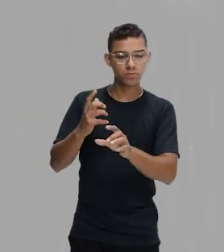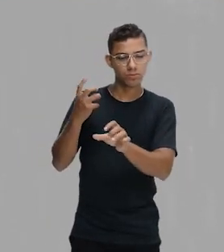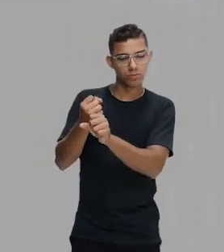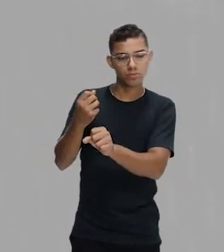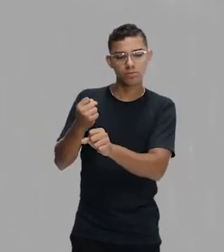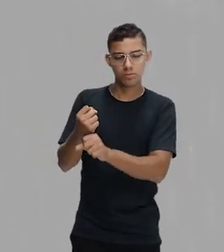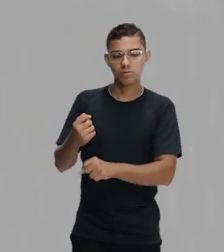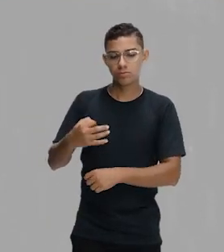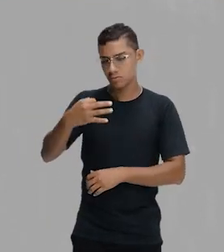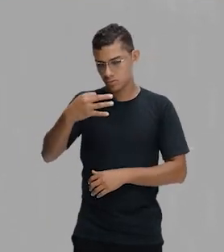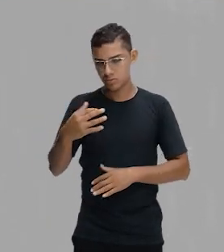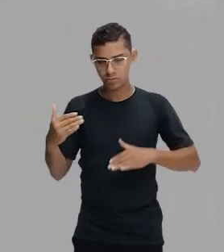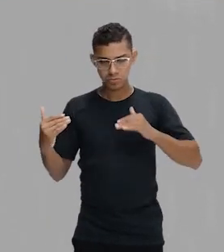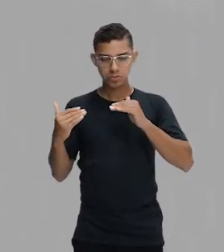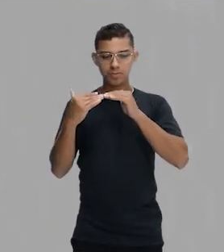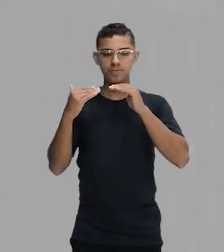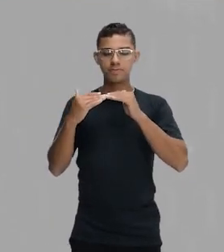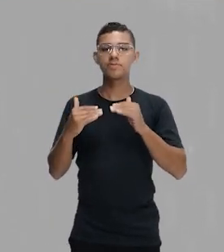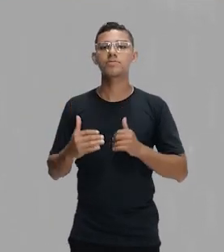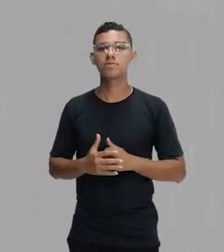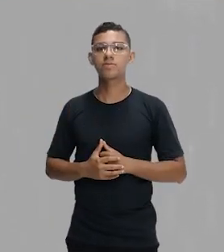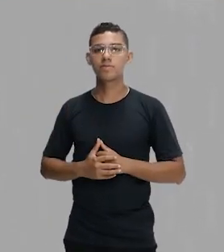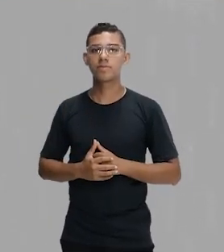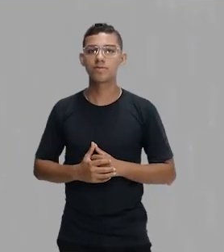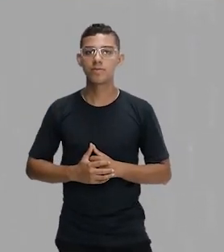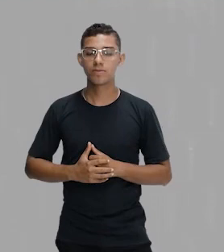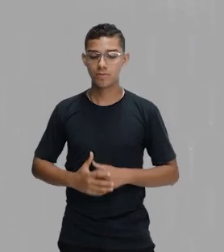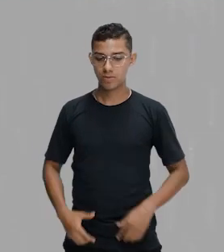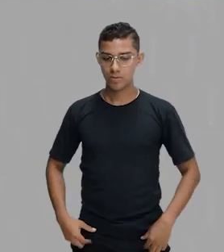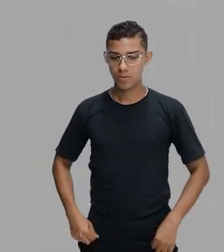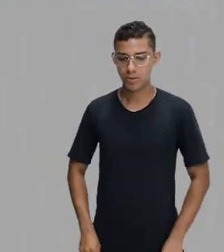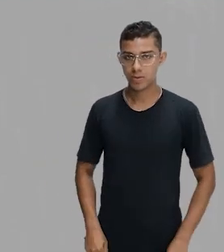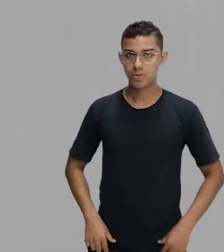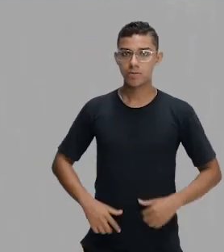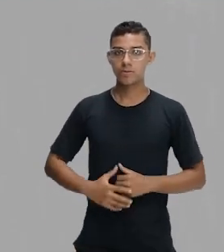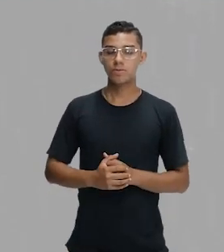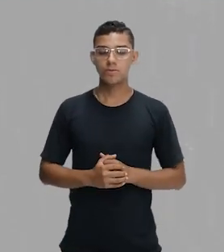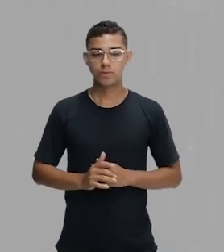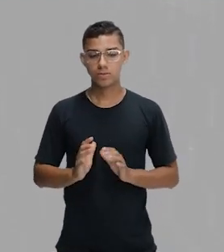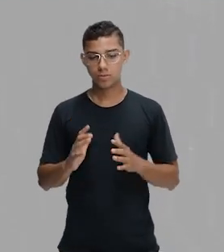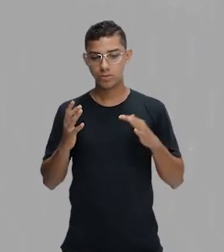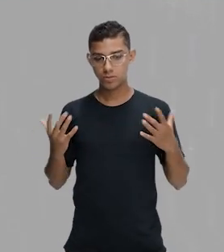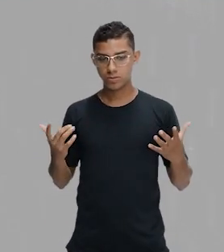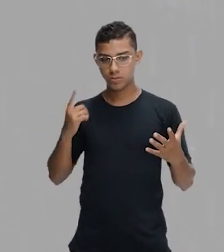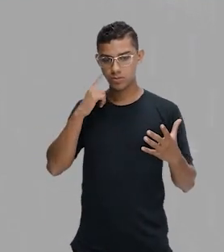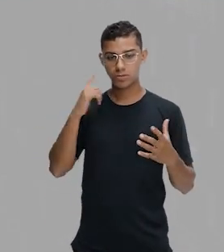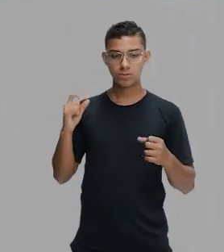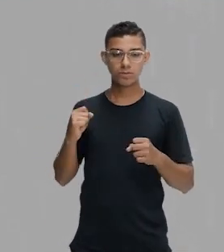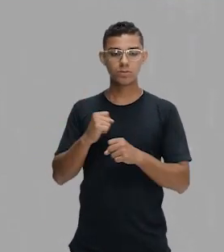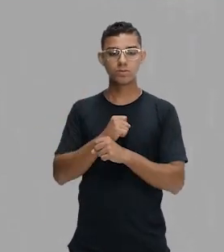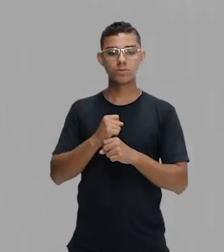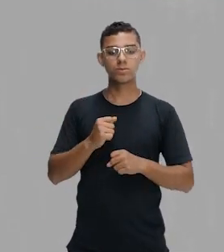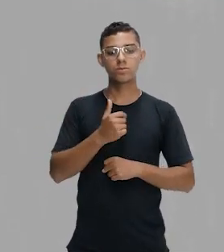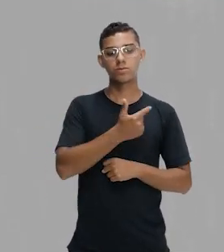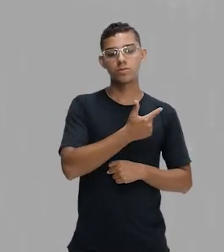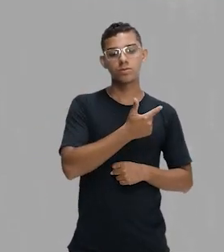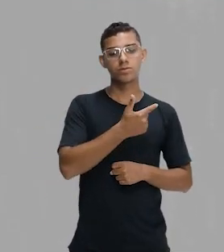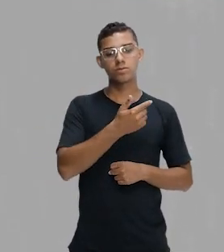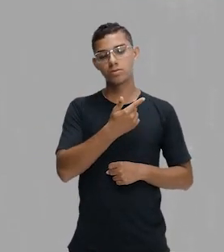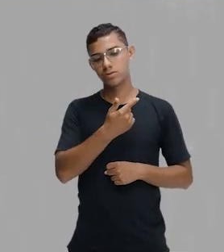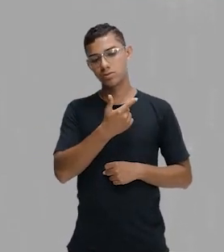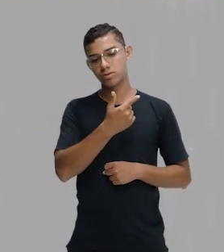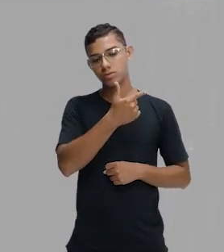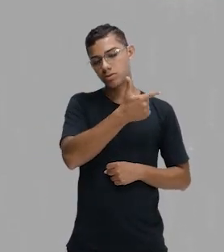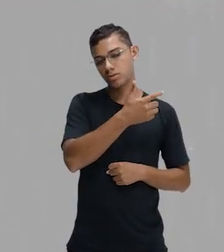esse valor estava correto. Ok? Então, isso há 240 anos antes de